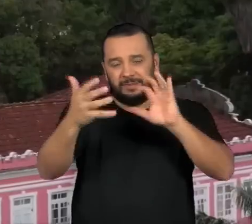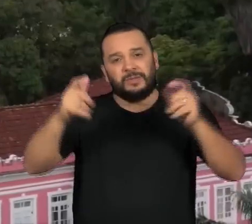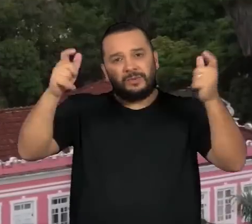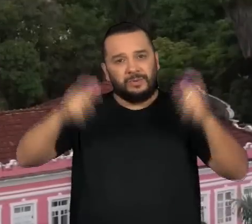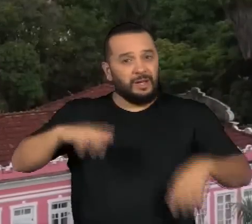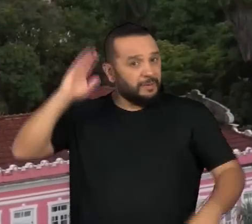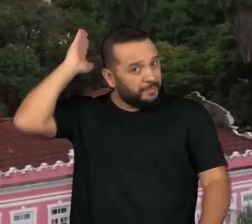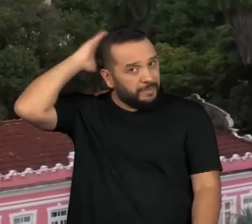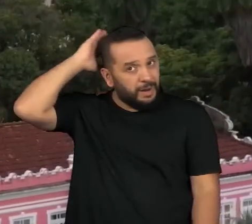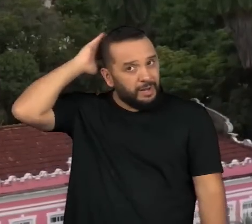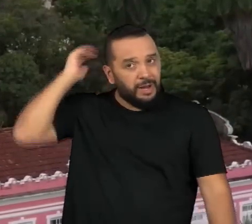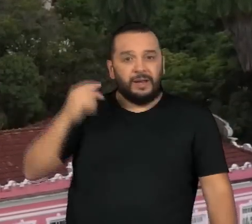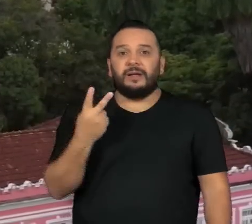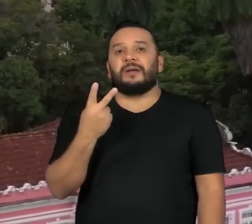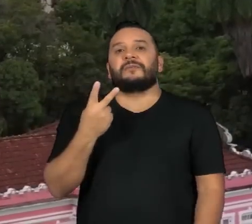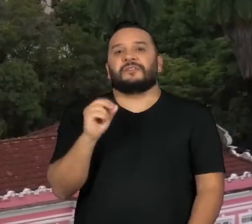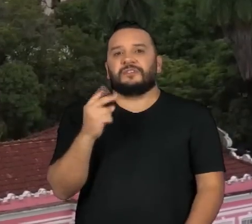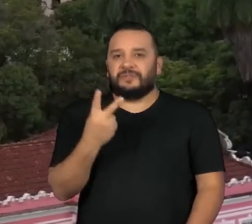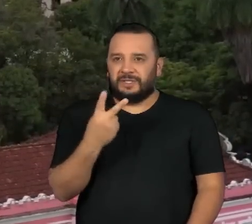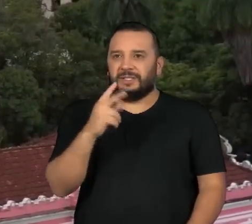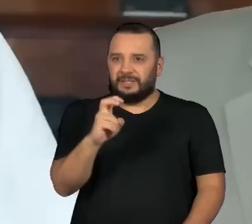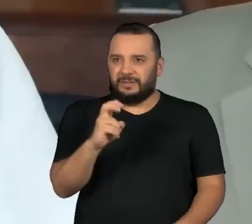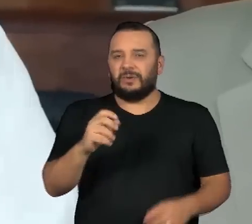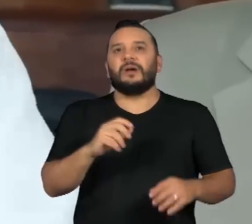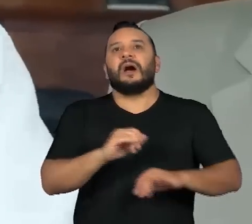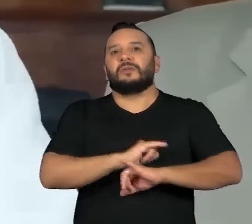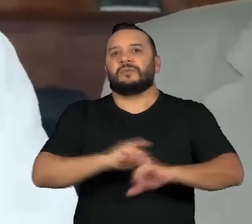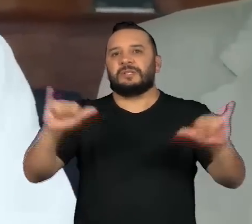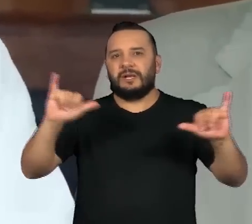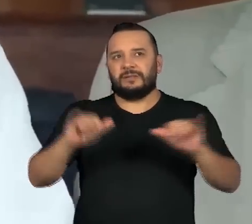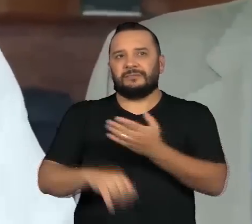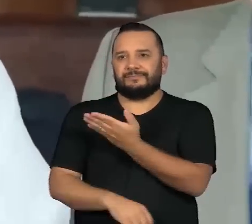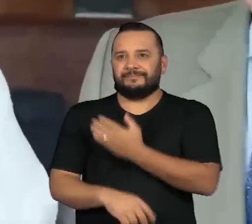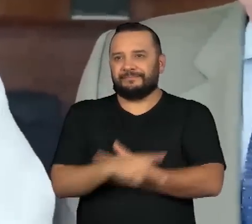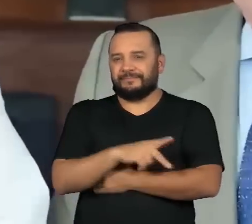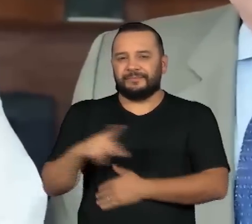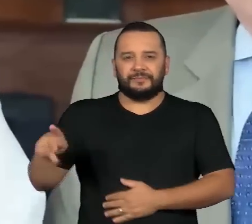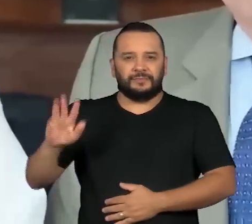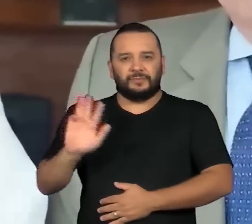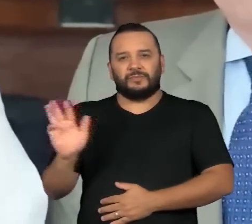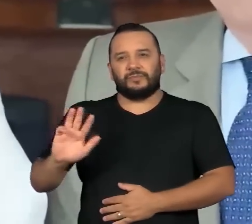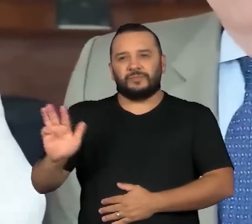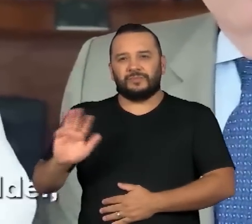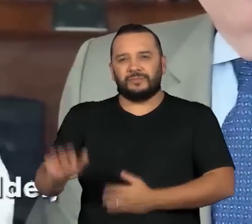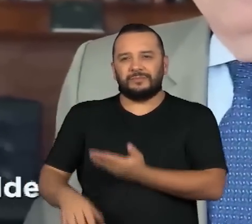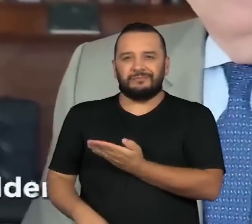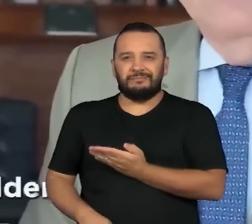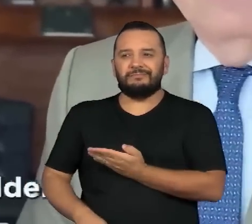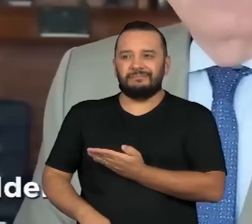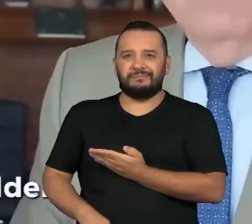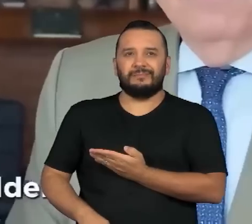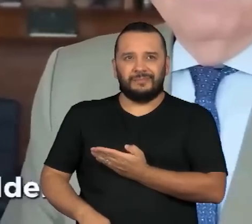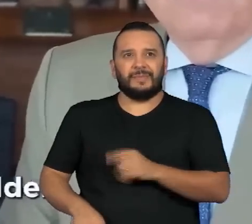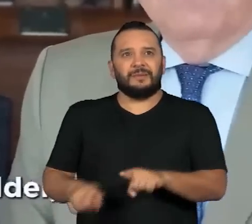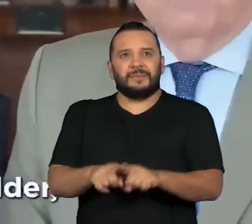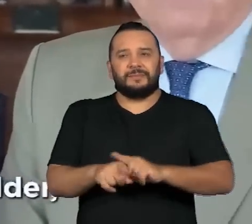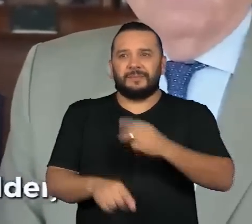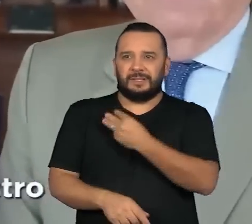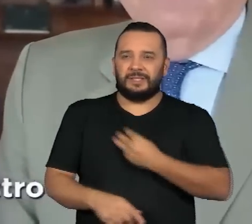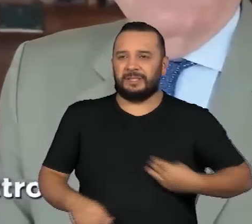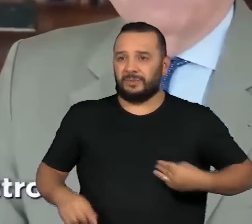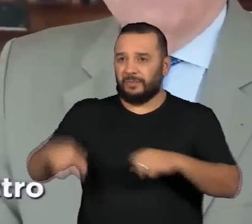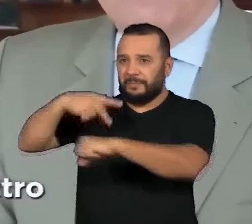em 2025. A escolha foi anunciada pelo presidente Luiz Inácio Lula da Silva, pelo ministro das